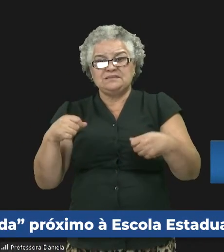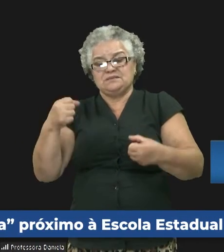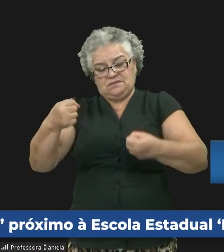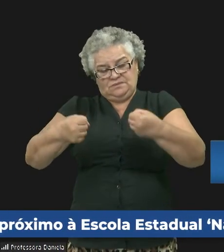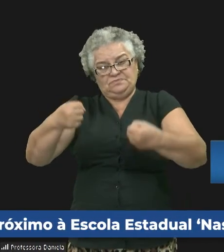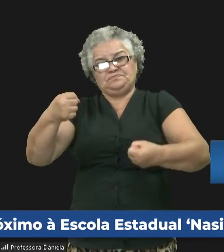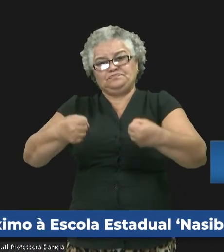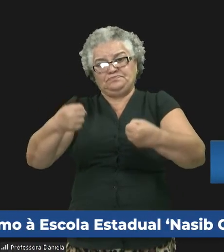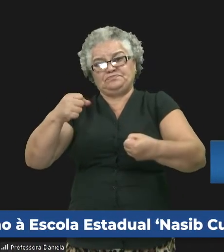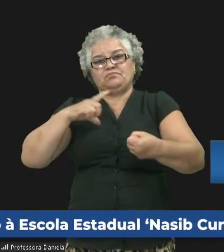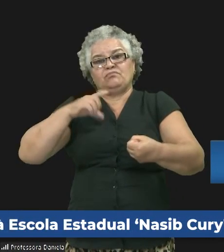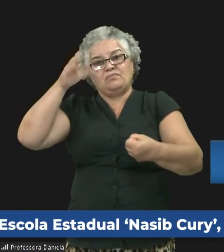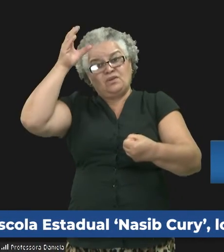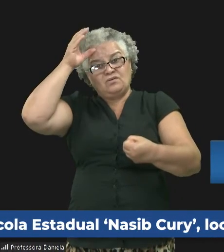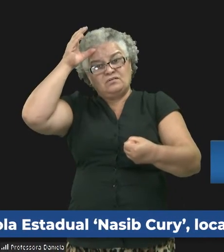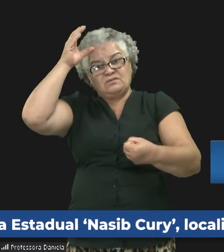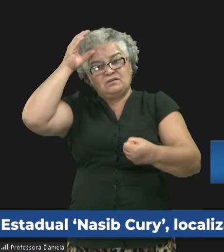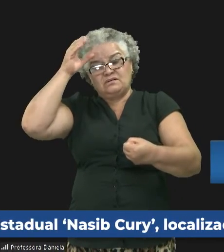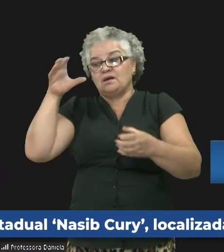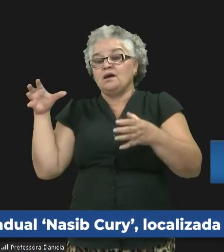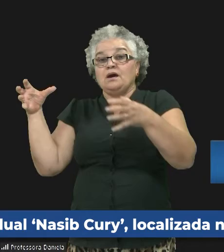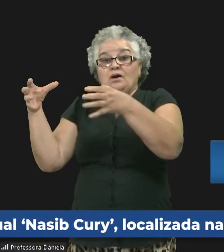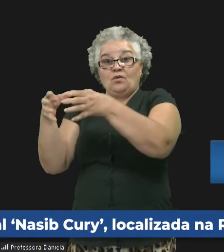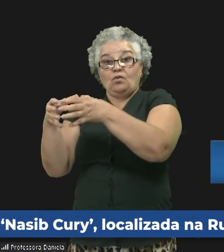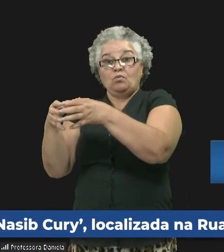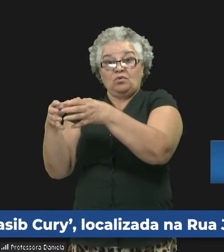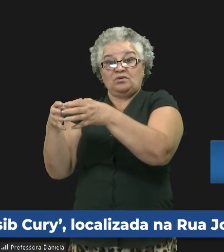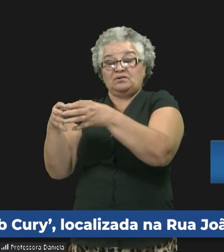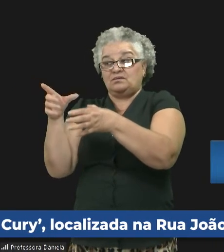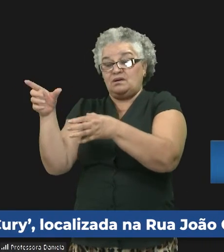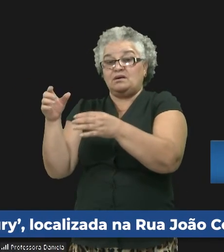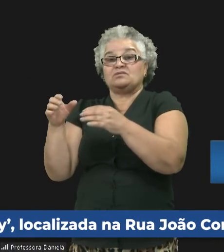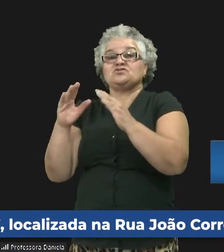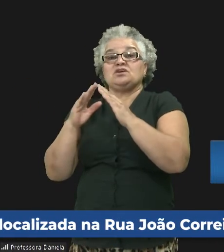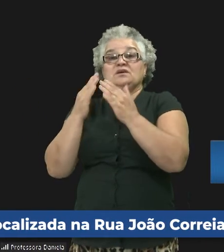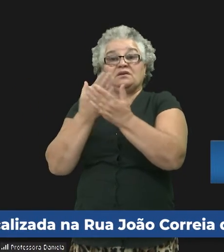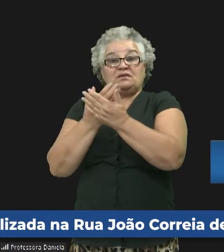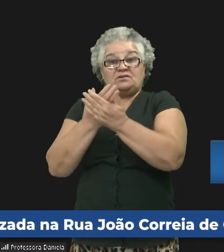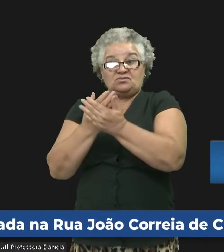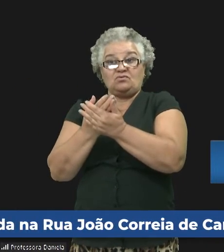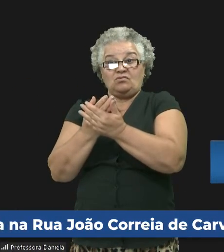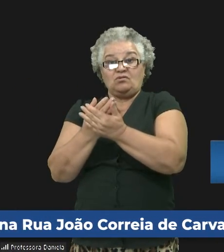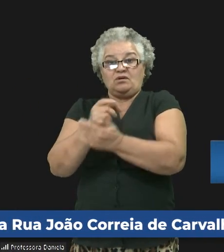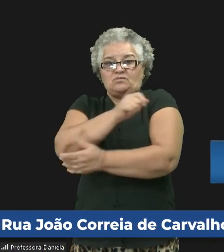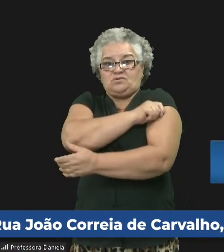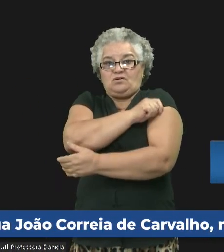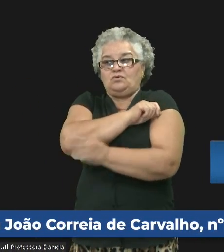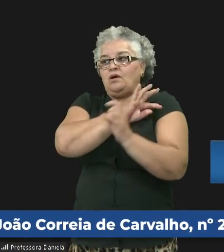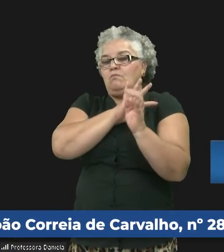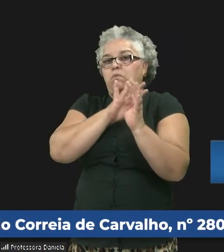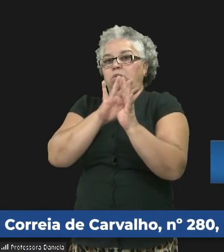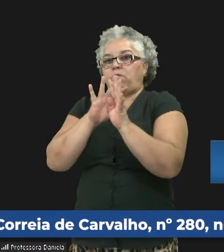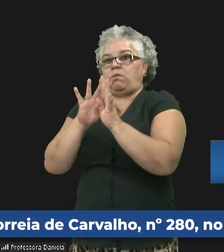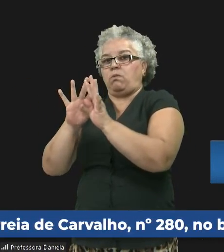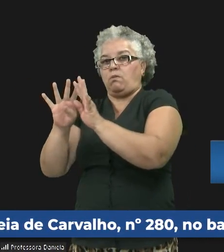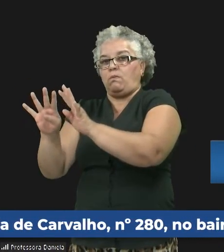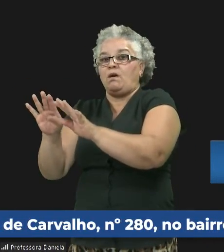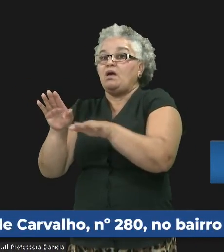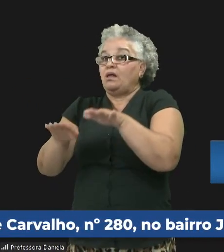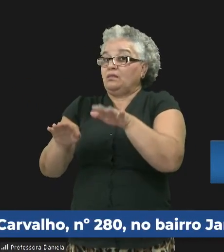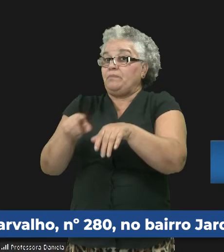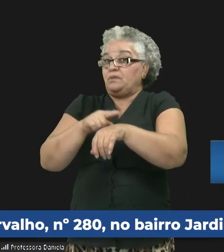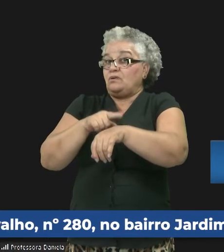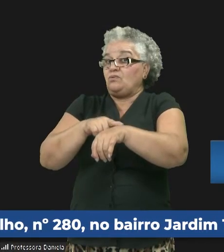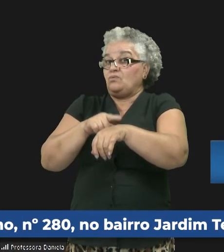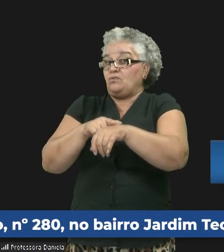comunidade escolar, ela se faz mais intensa em alguns horários. Então, eu quero pedir aqui, sim, o atendimento,